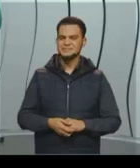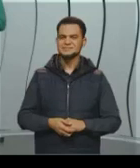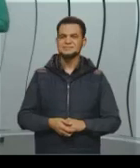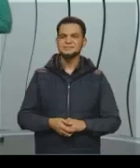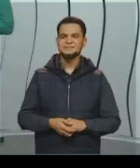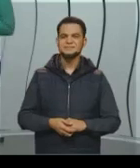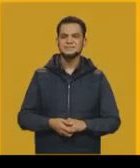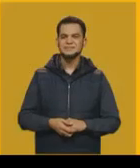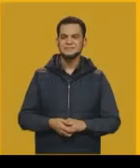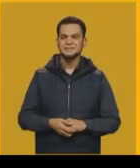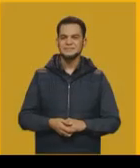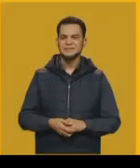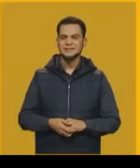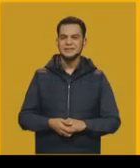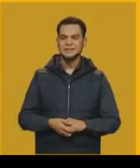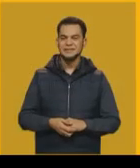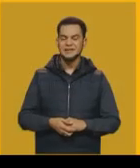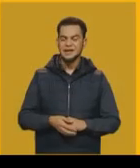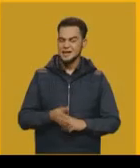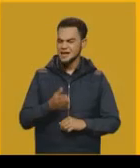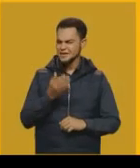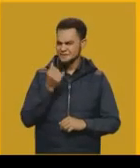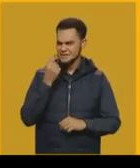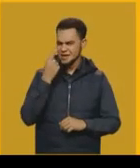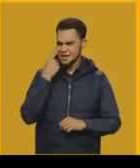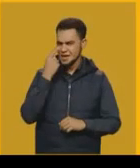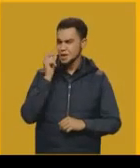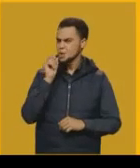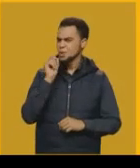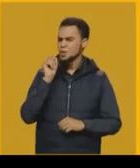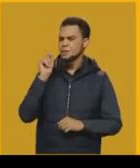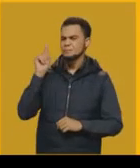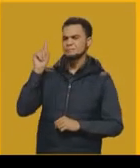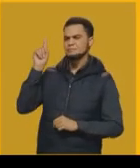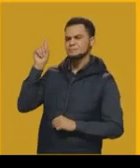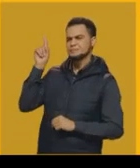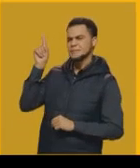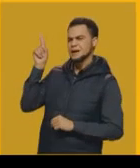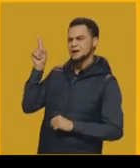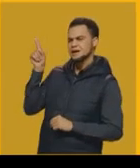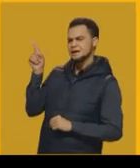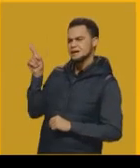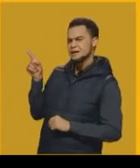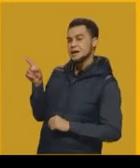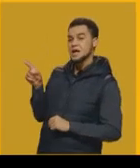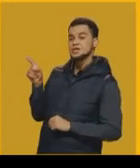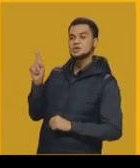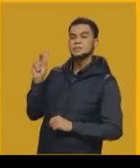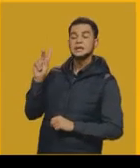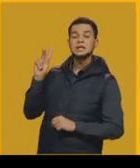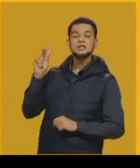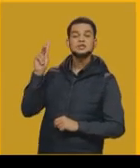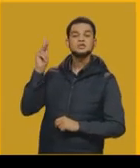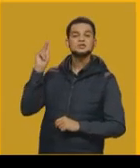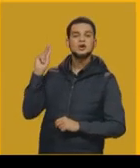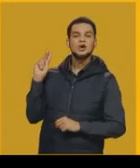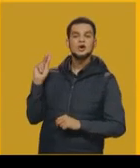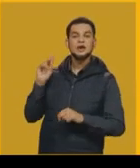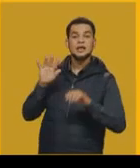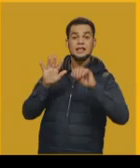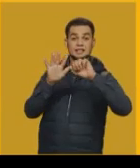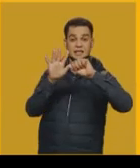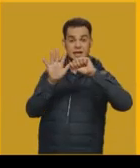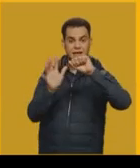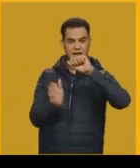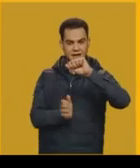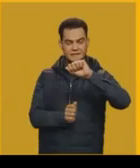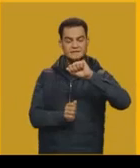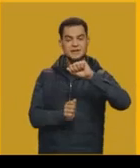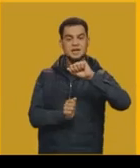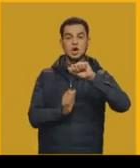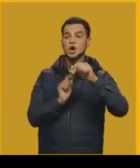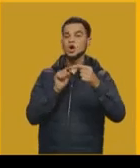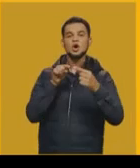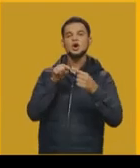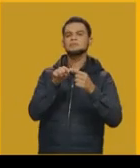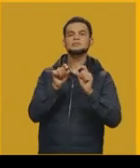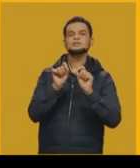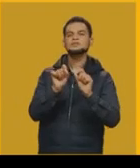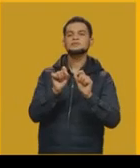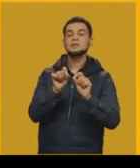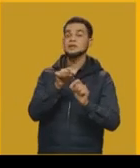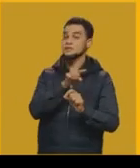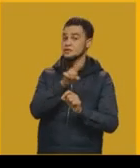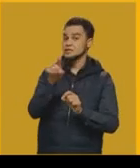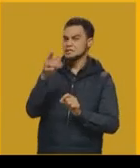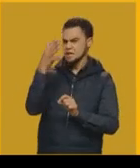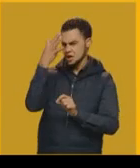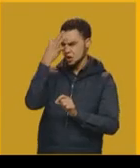Então, a gente vai ver um pouco mais sobre a história da África e espera-se que com essa aula você seja capaz de compreender a